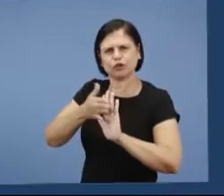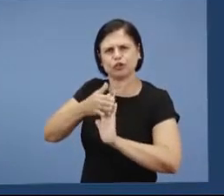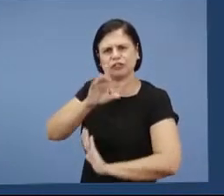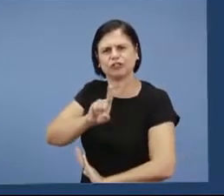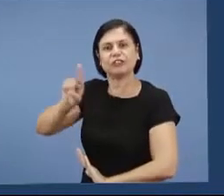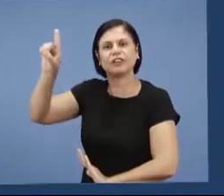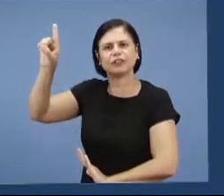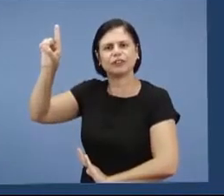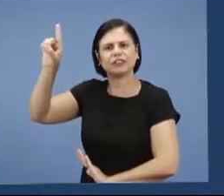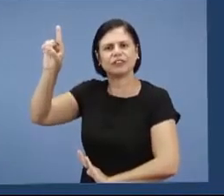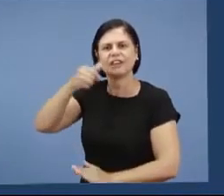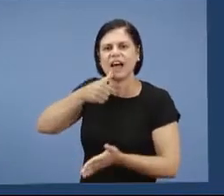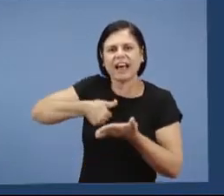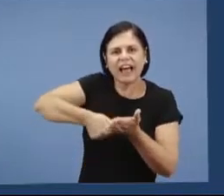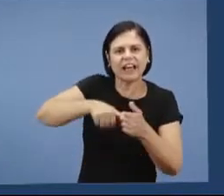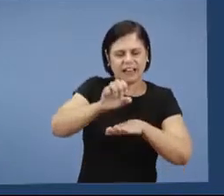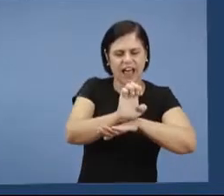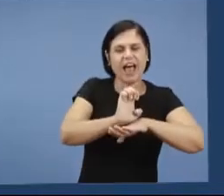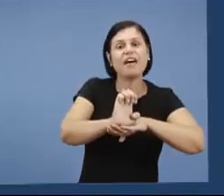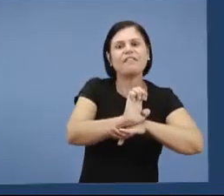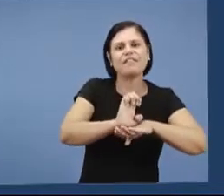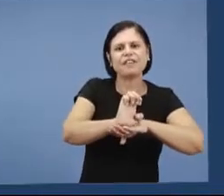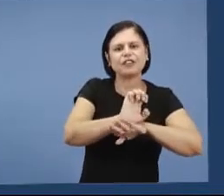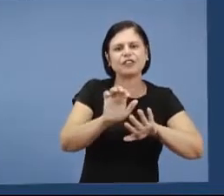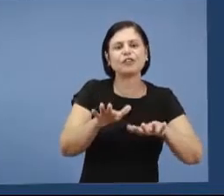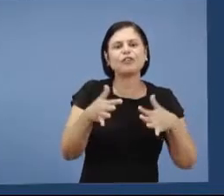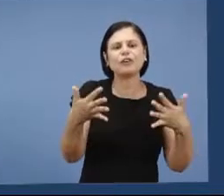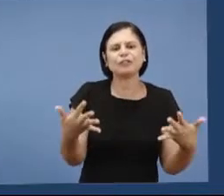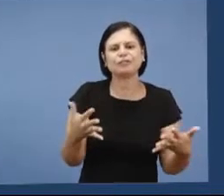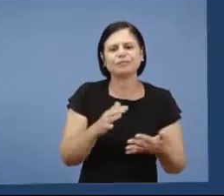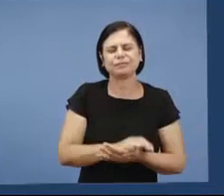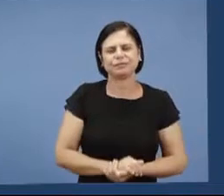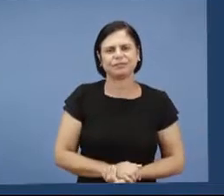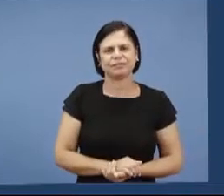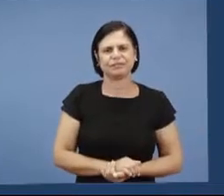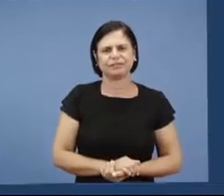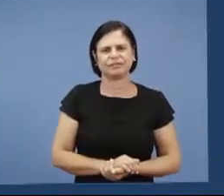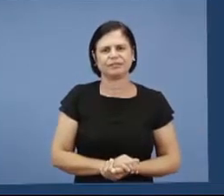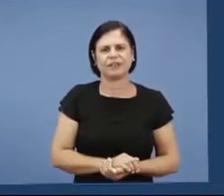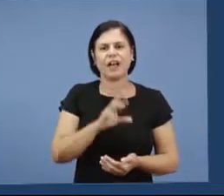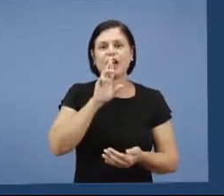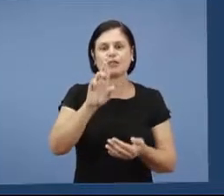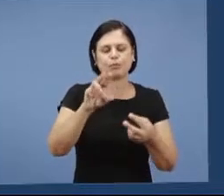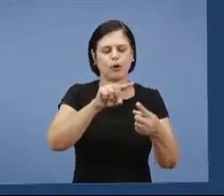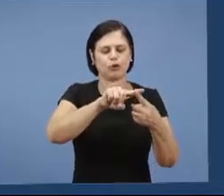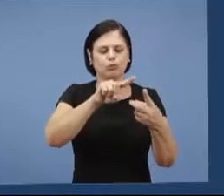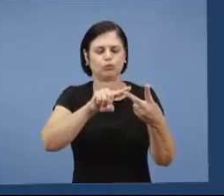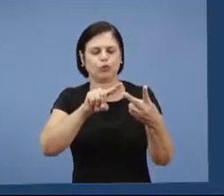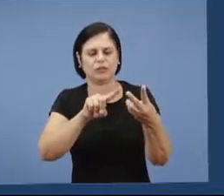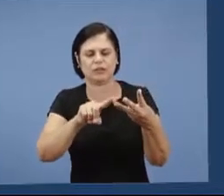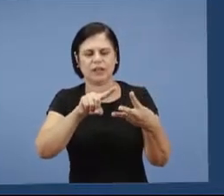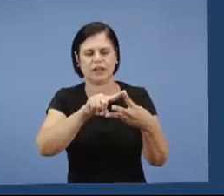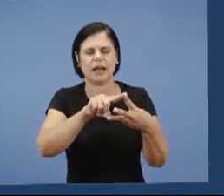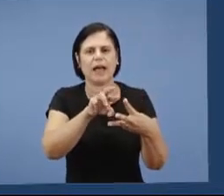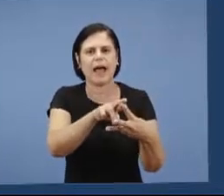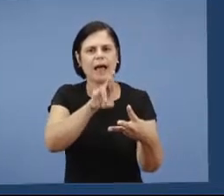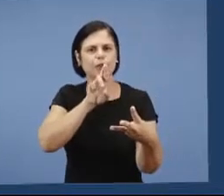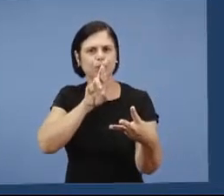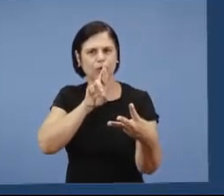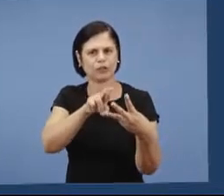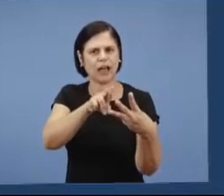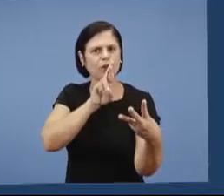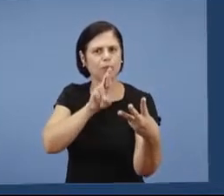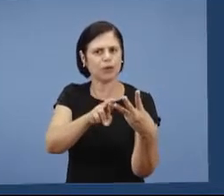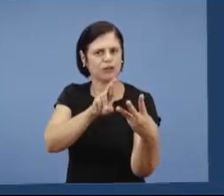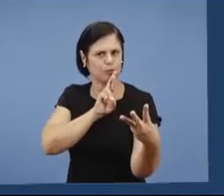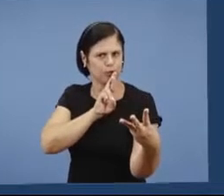a pergunta aqui, da, né? Ela será respondida aqui de três formas. Primeiramente, os irmãos